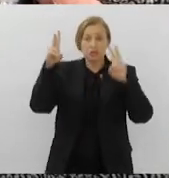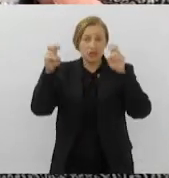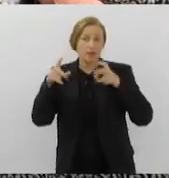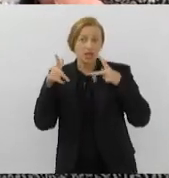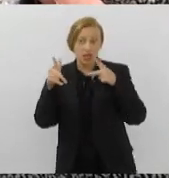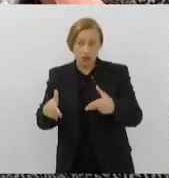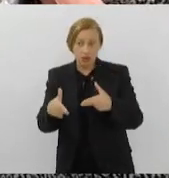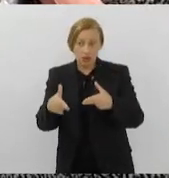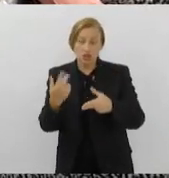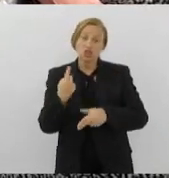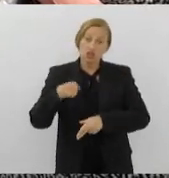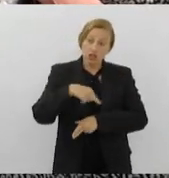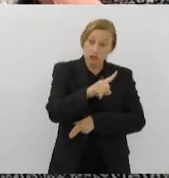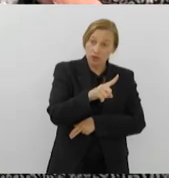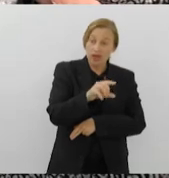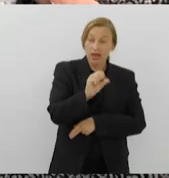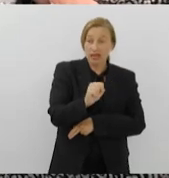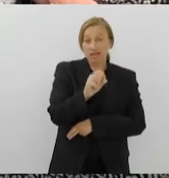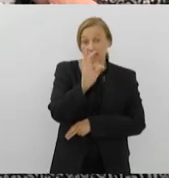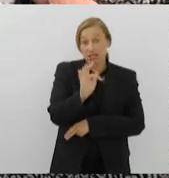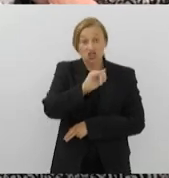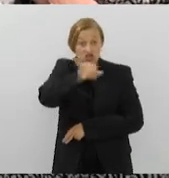subiu para o STJ,